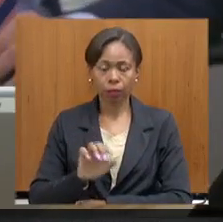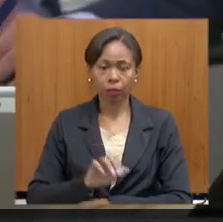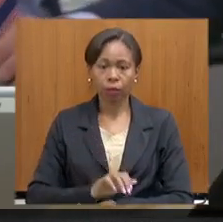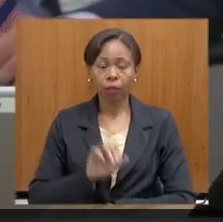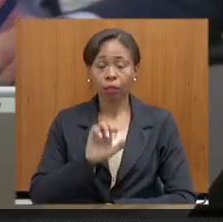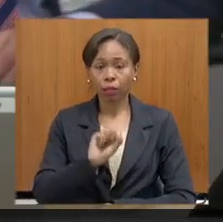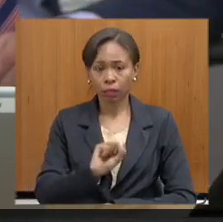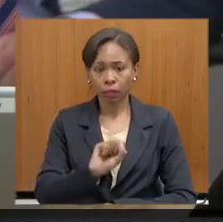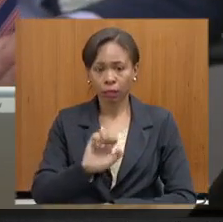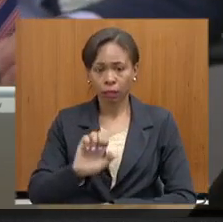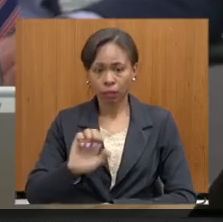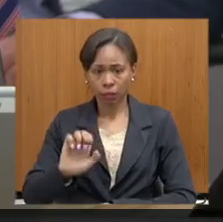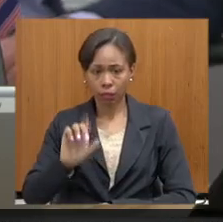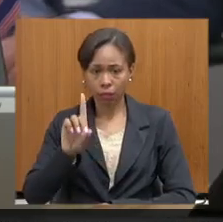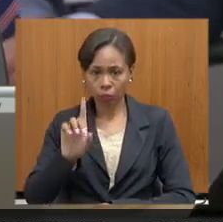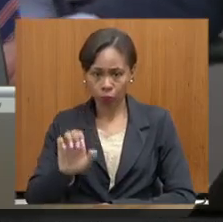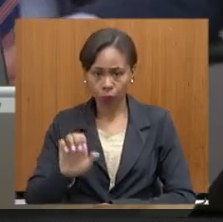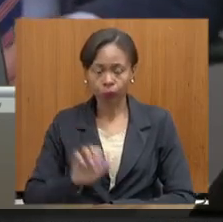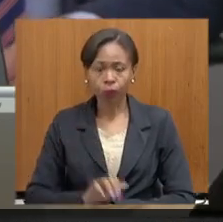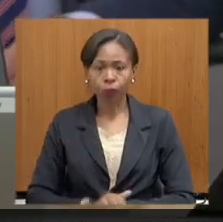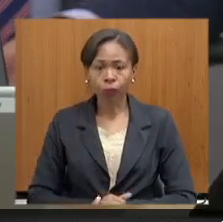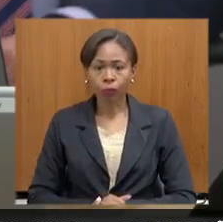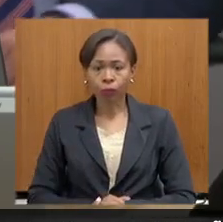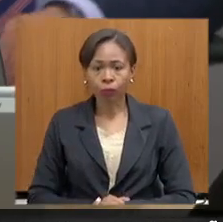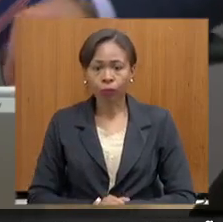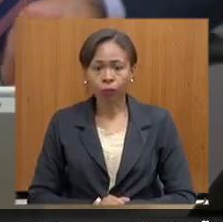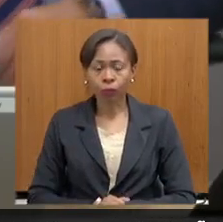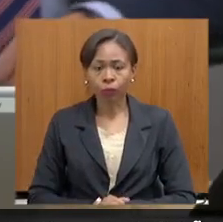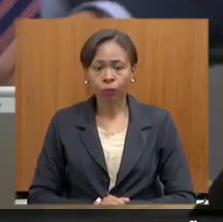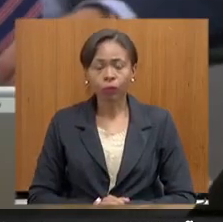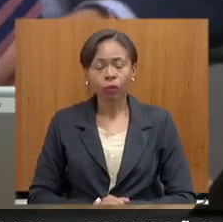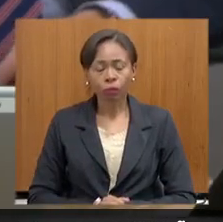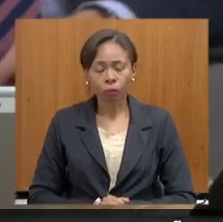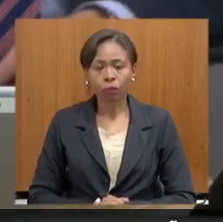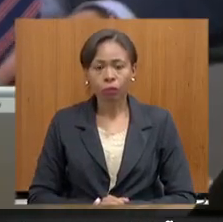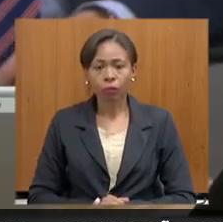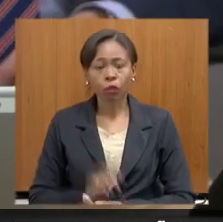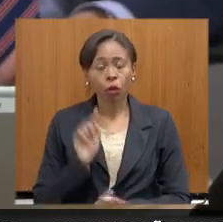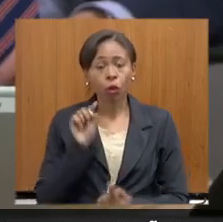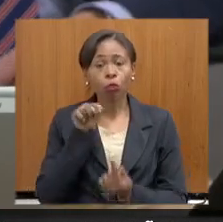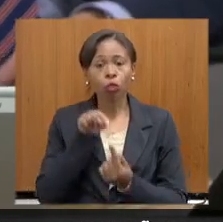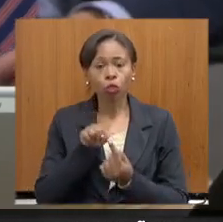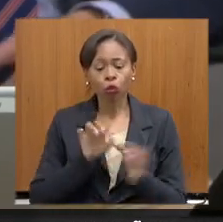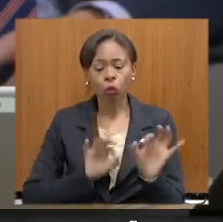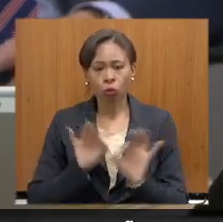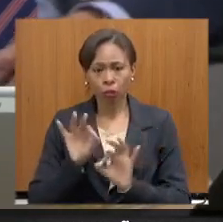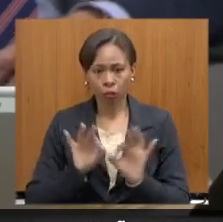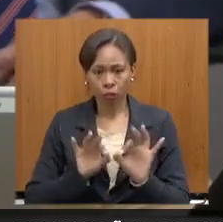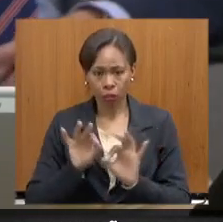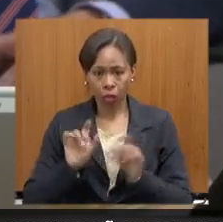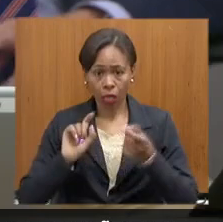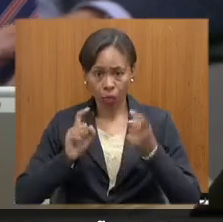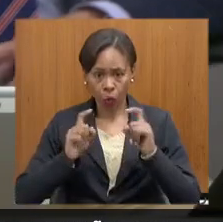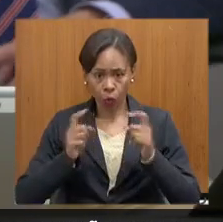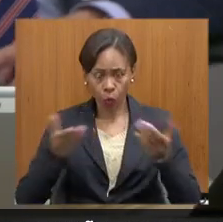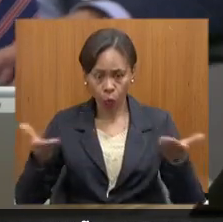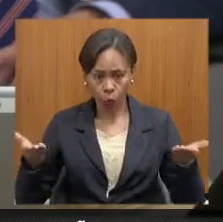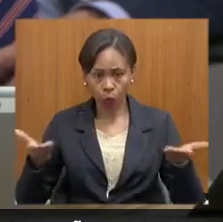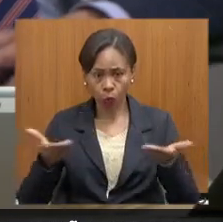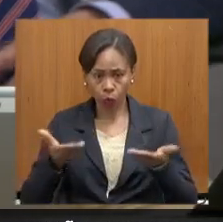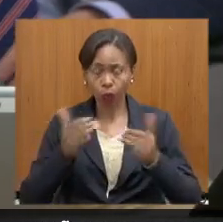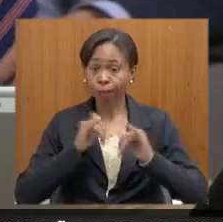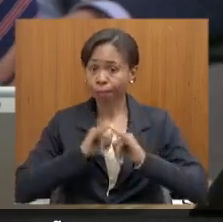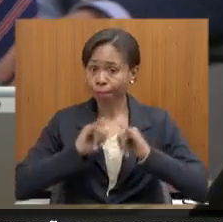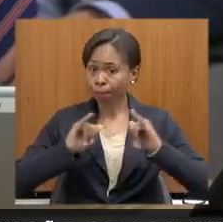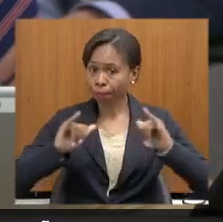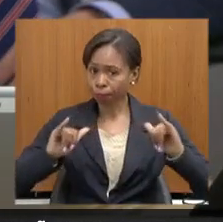e a presidência tendo em vista a organização dos trabalhos comunica aos parlamentares e aos convidados que